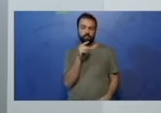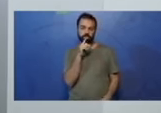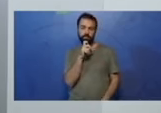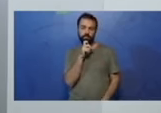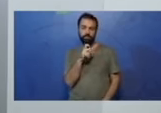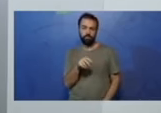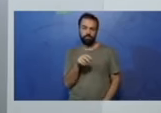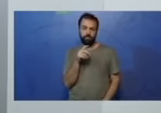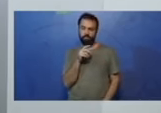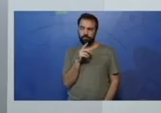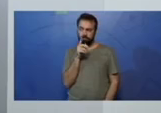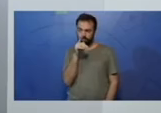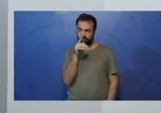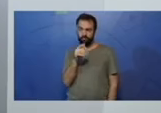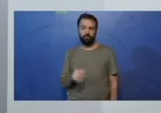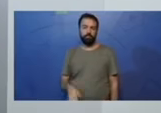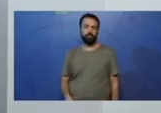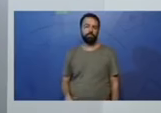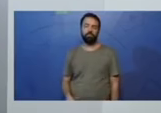características.